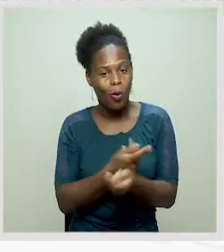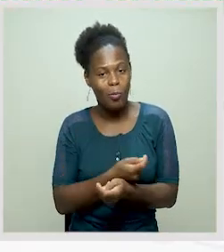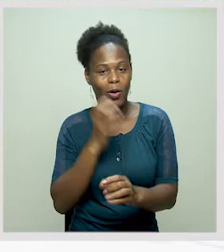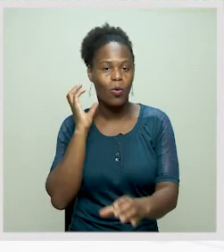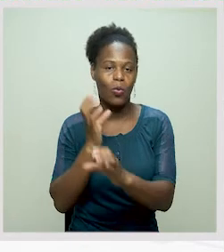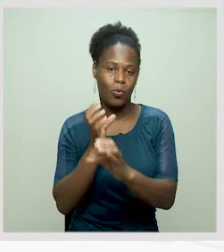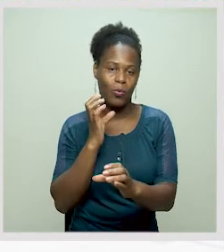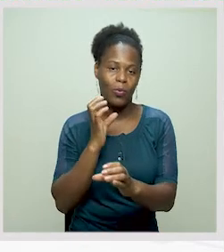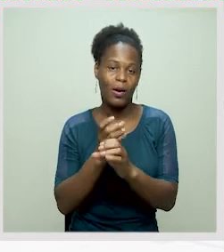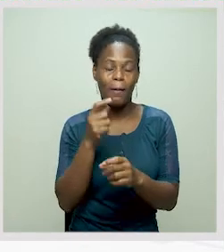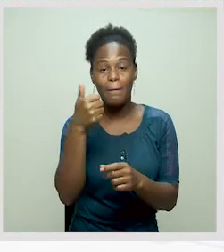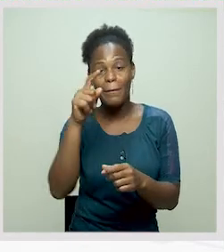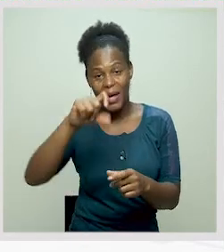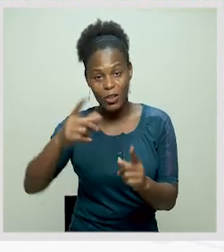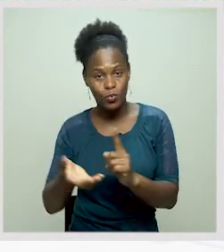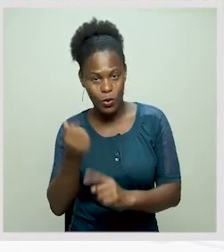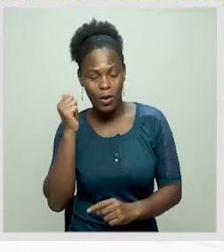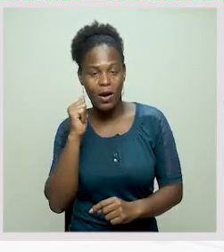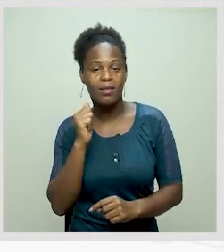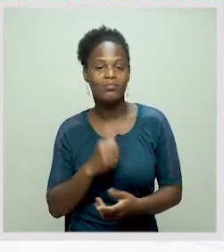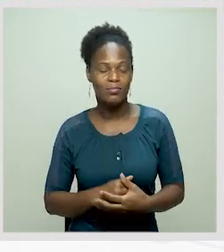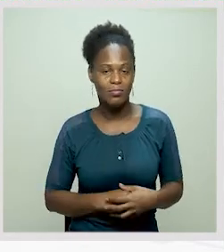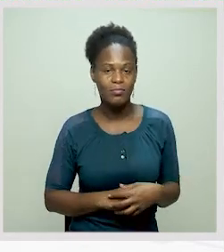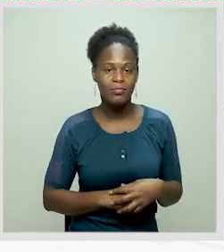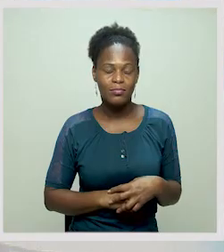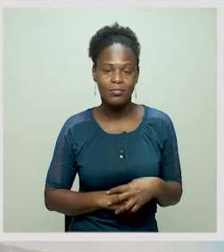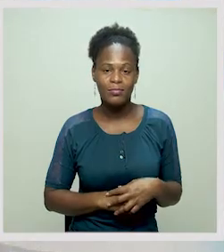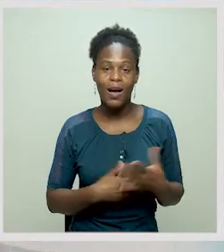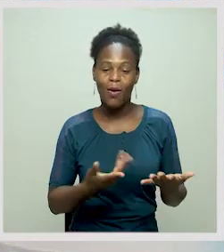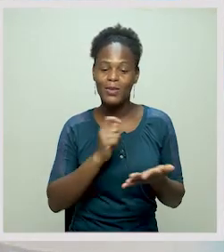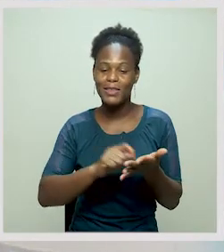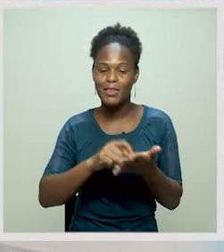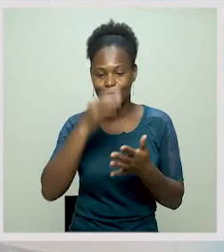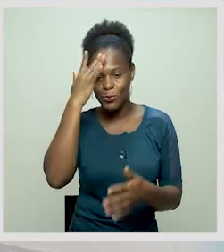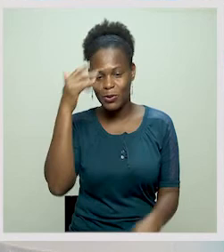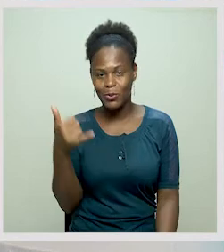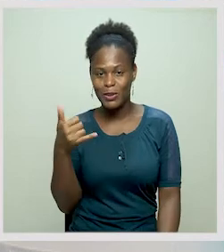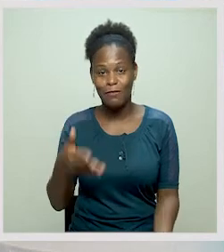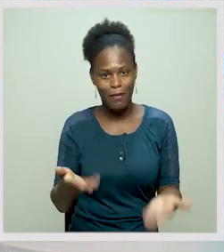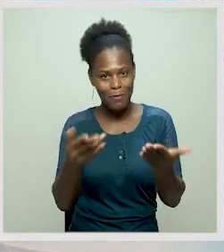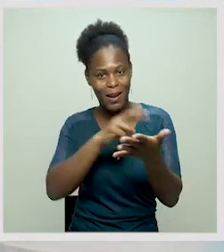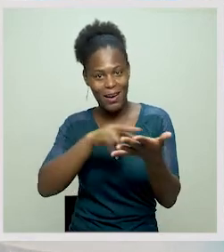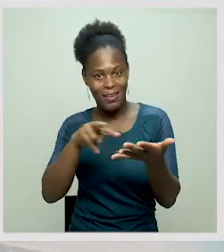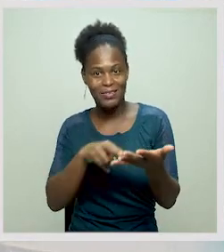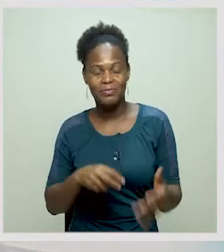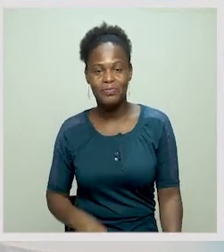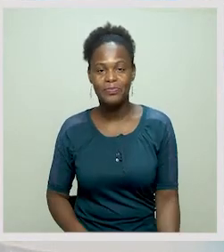de um bem tangível, que é o autocarro. O exercício 2. Vamos lá ler.